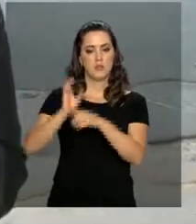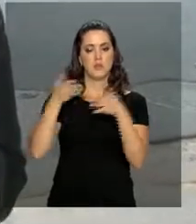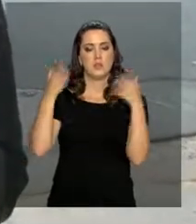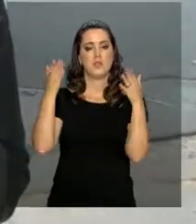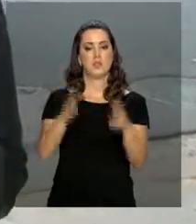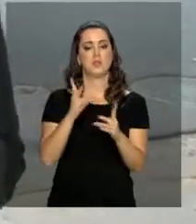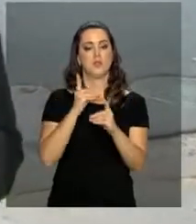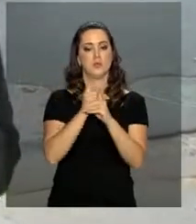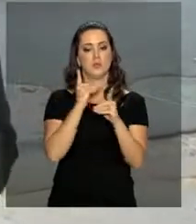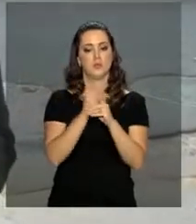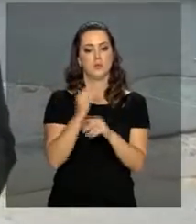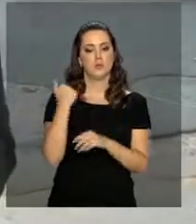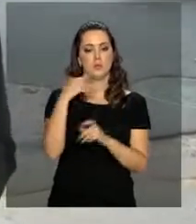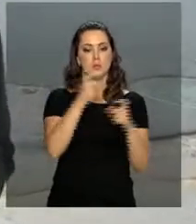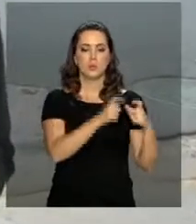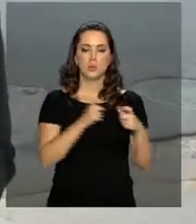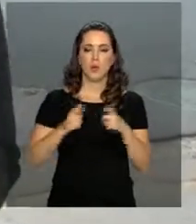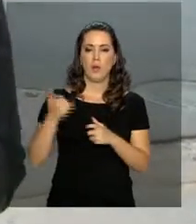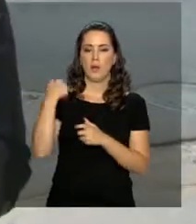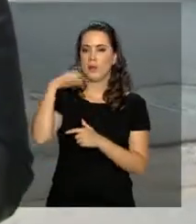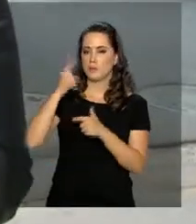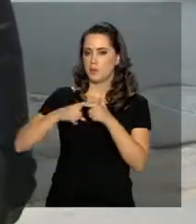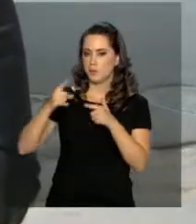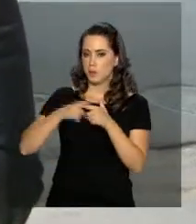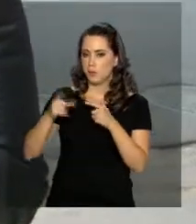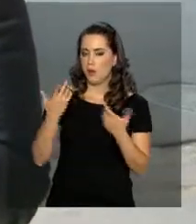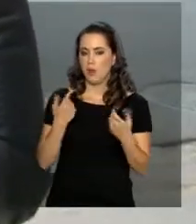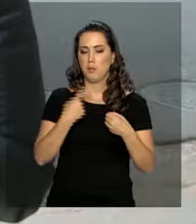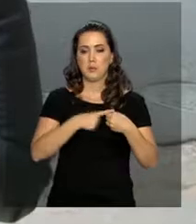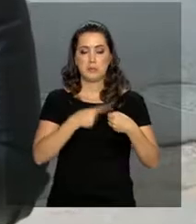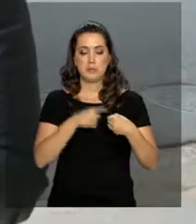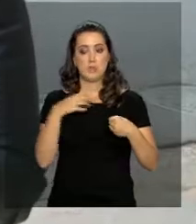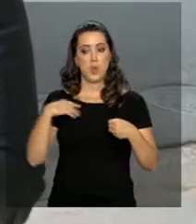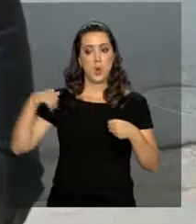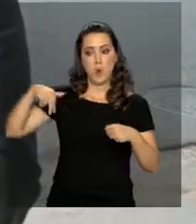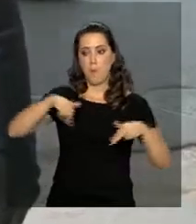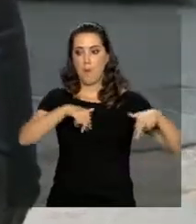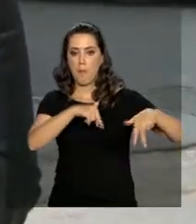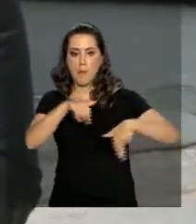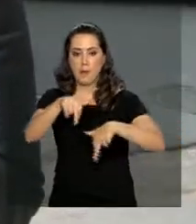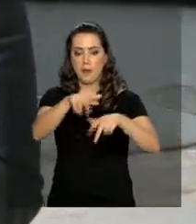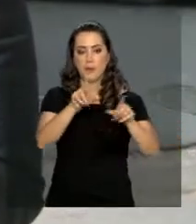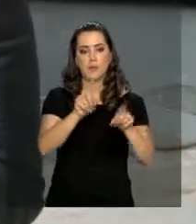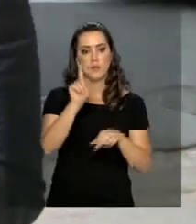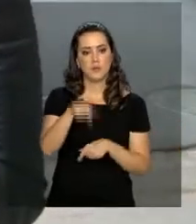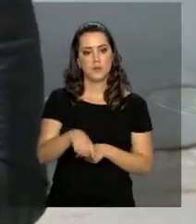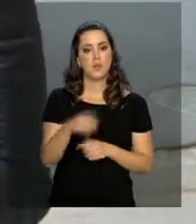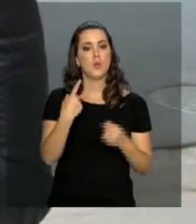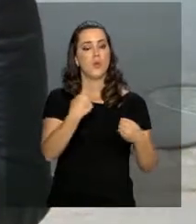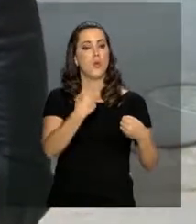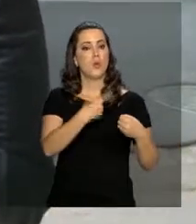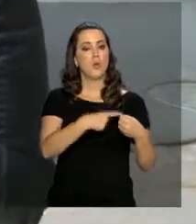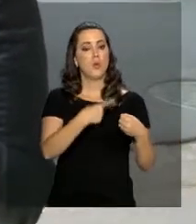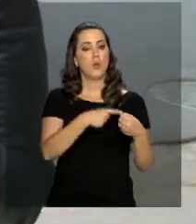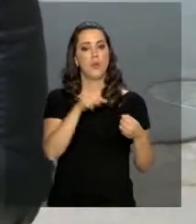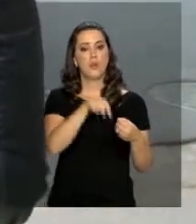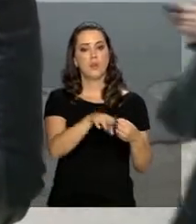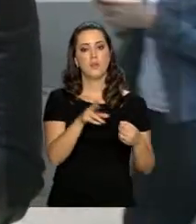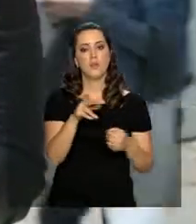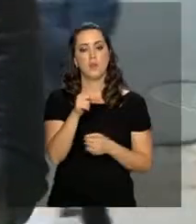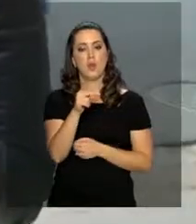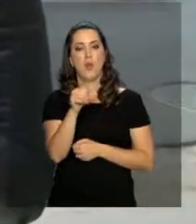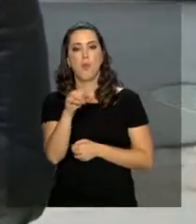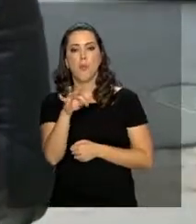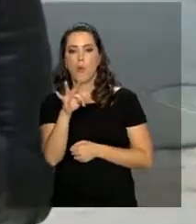do encontro entre os bairros afetados estão regiões de grande circulação de buenos aires como centro os bairros de porto